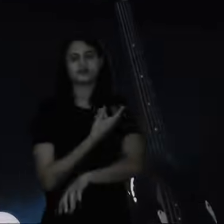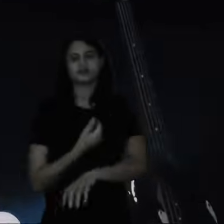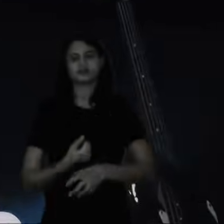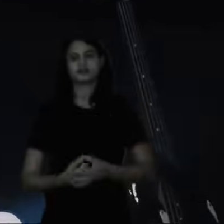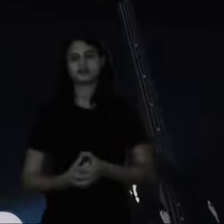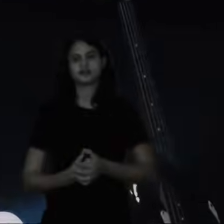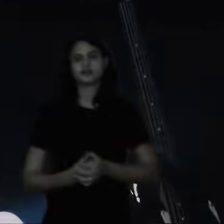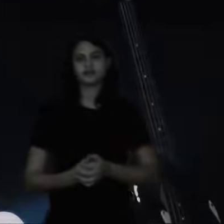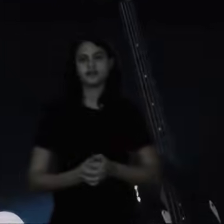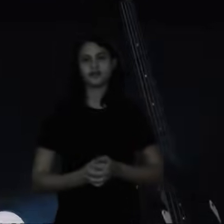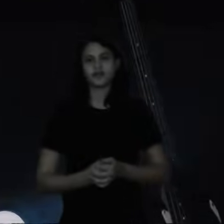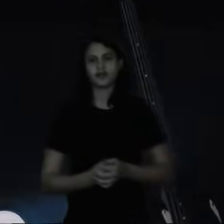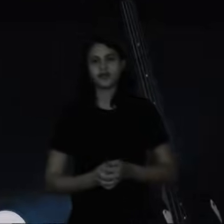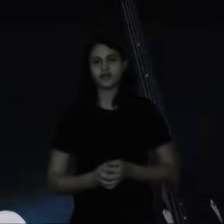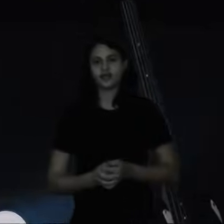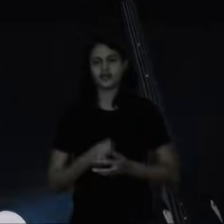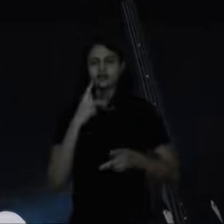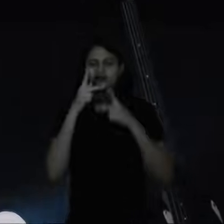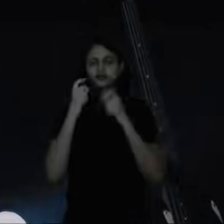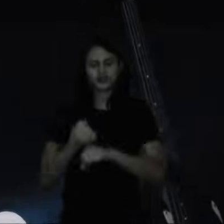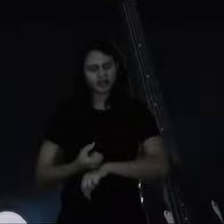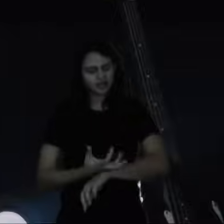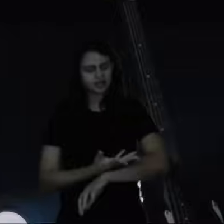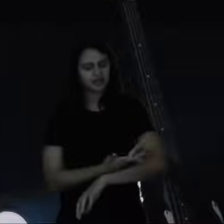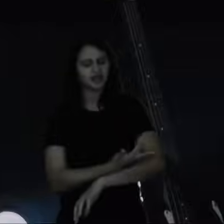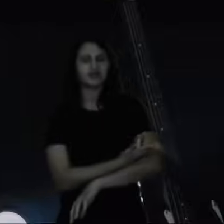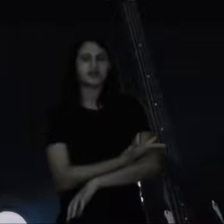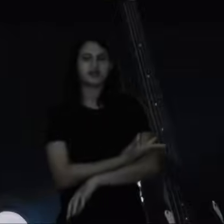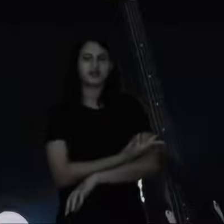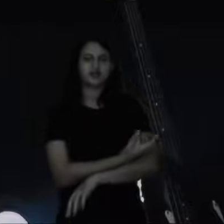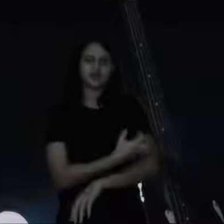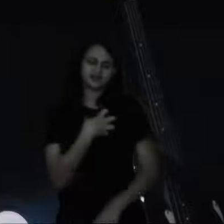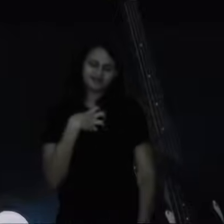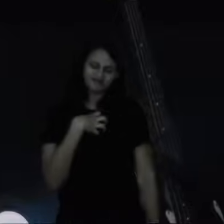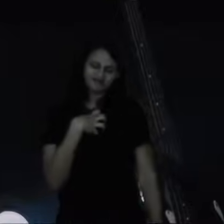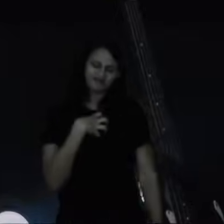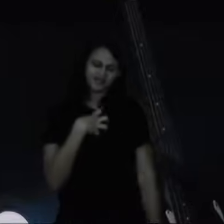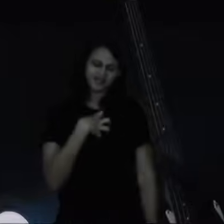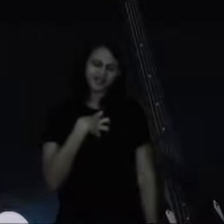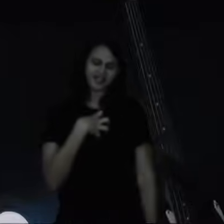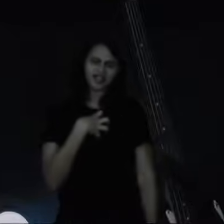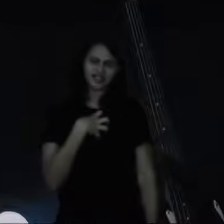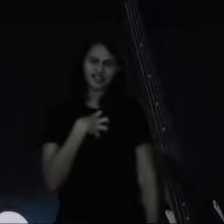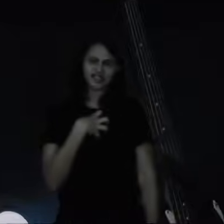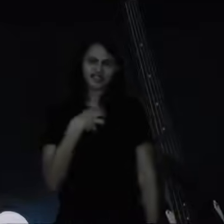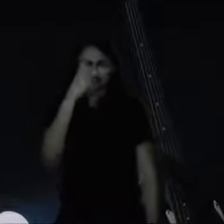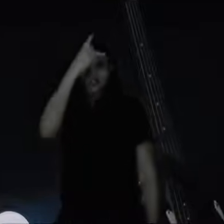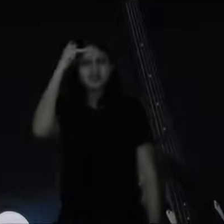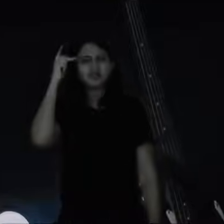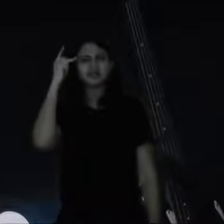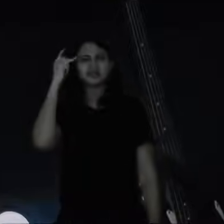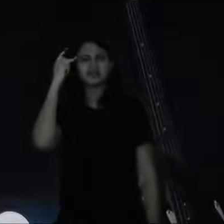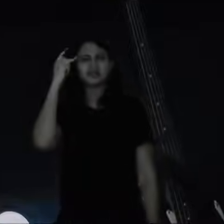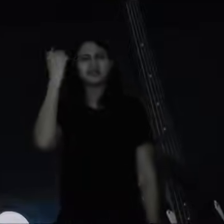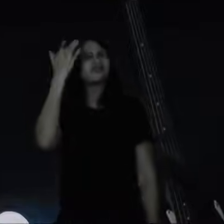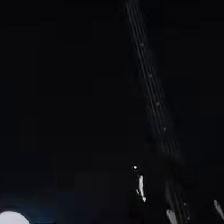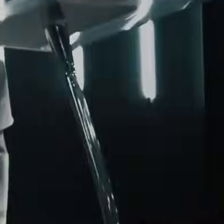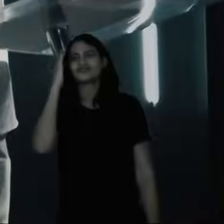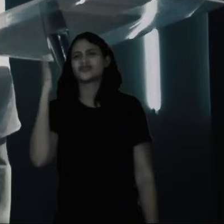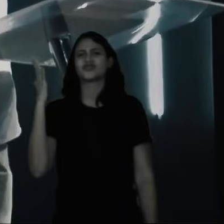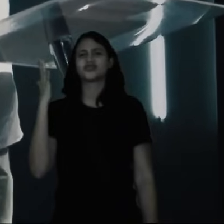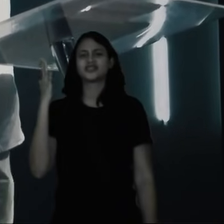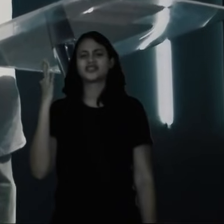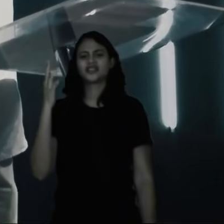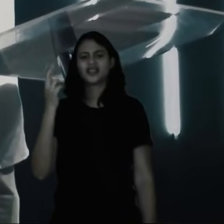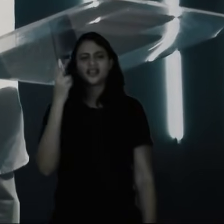E quando eu falo emocional, é uma ferida que geralmente as pessoas não conseguem enxergar